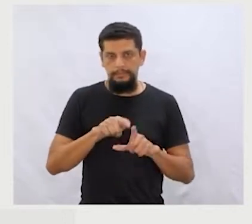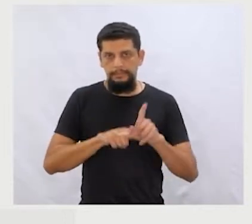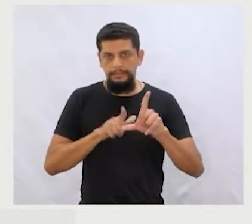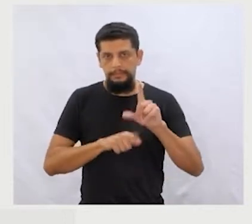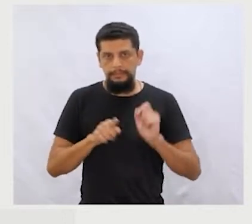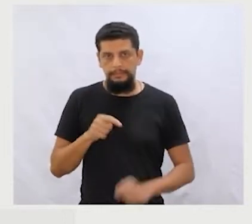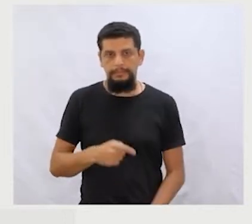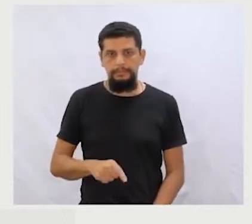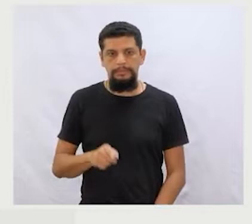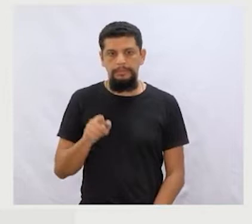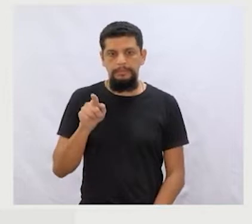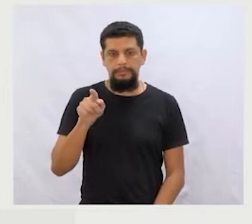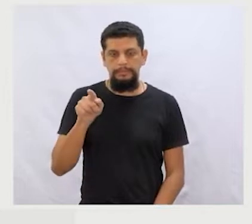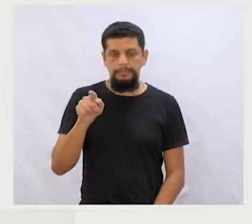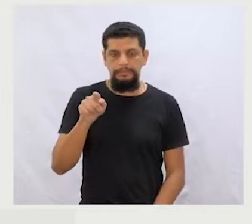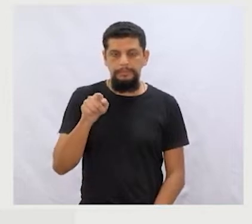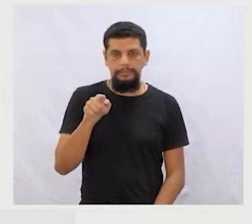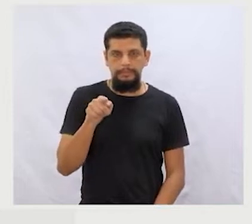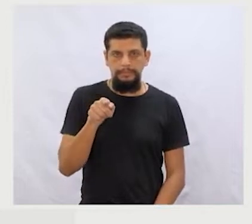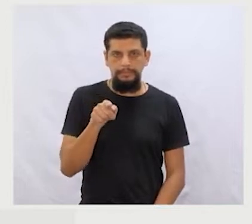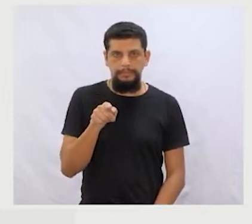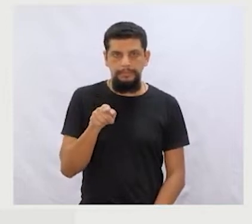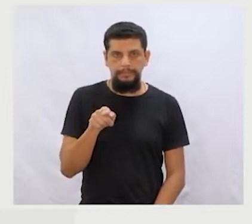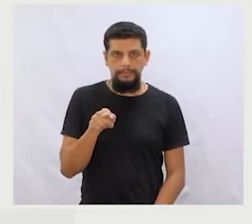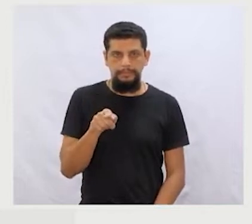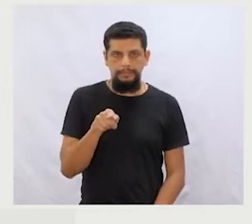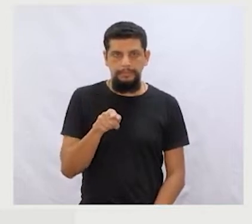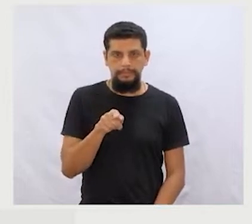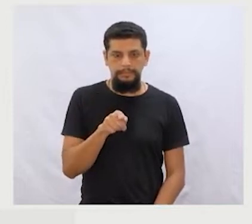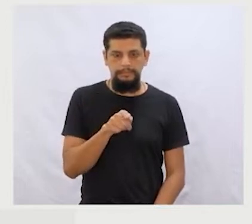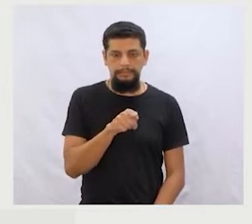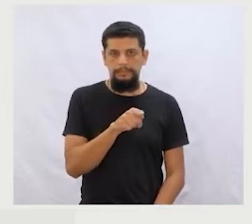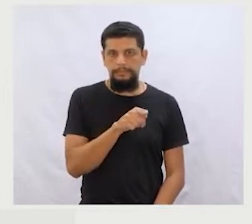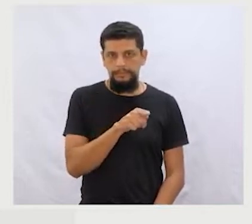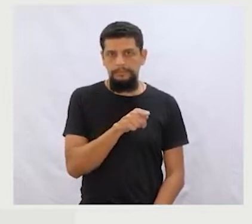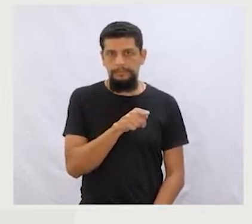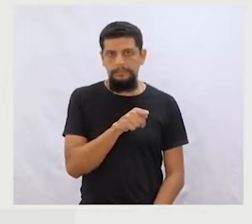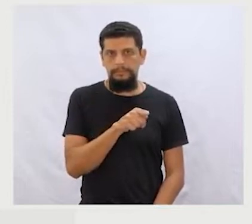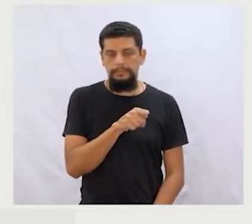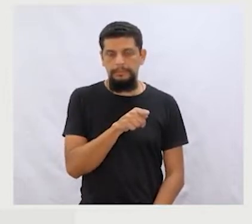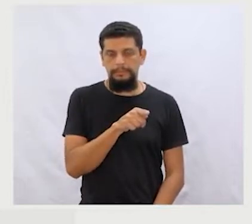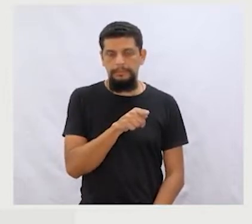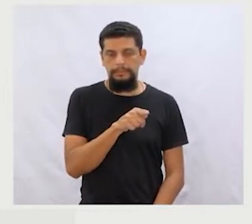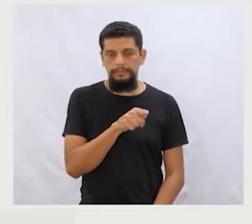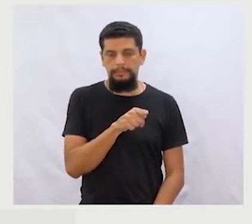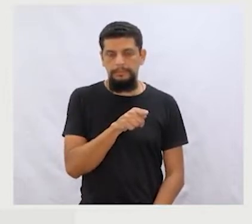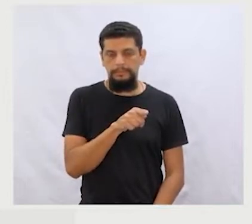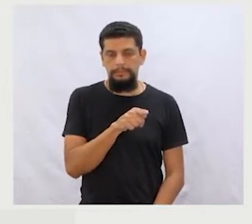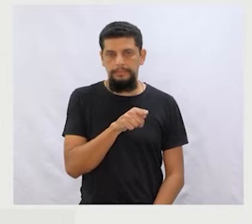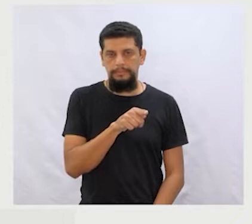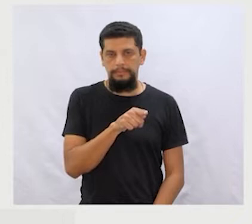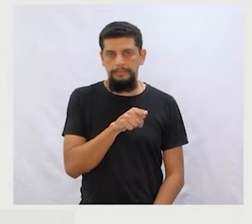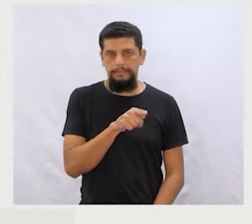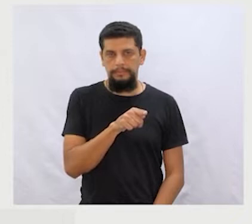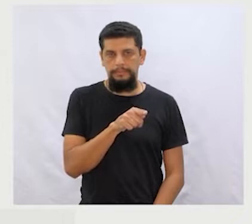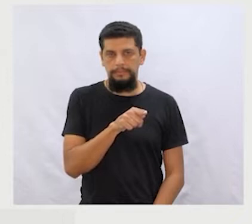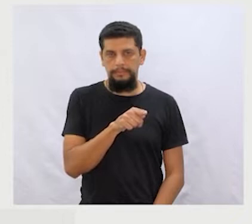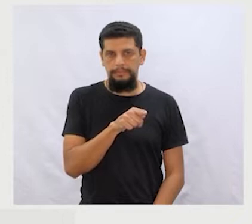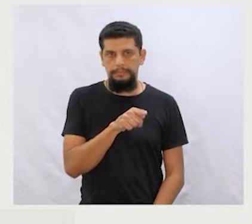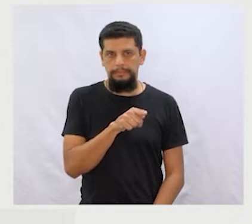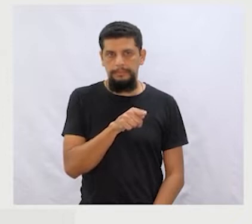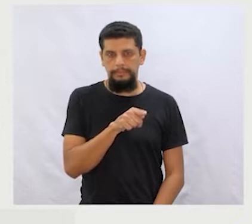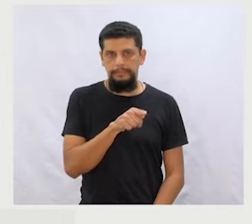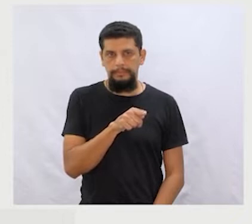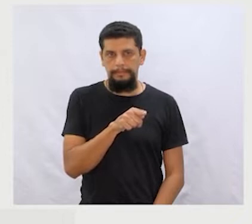Z, eu vou fazer um traço na horizontal agora, reto para o